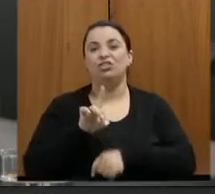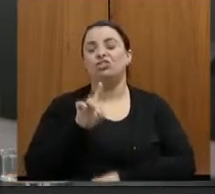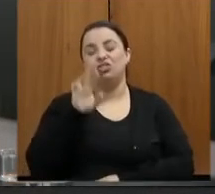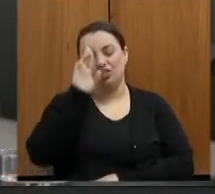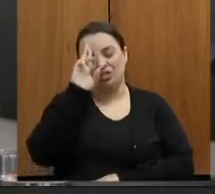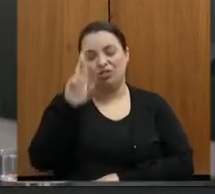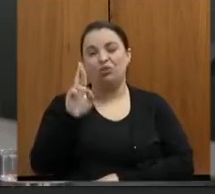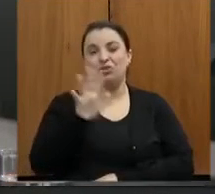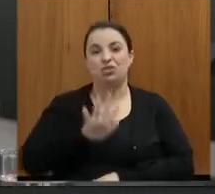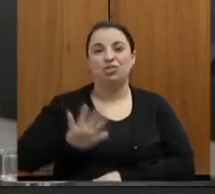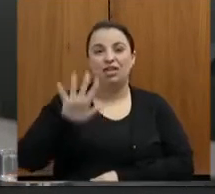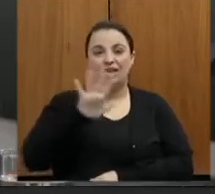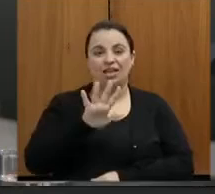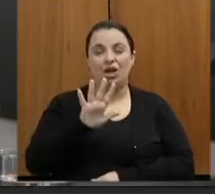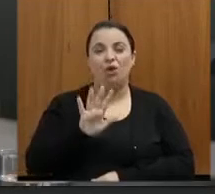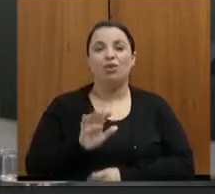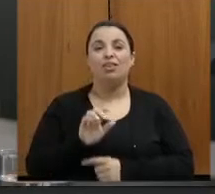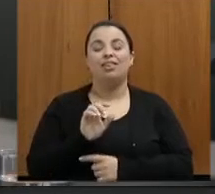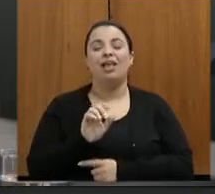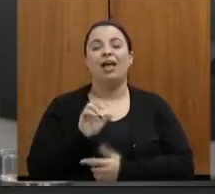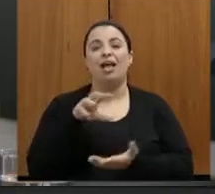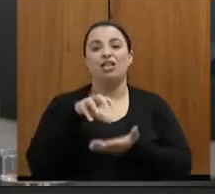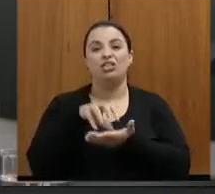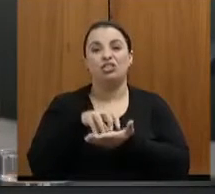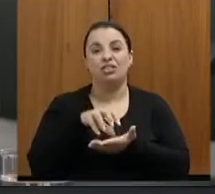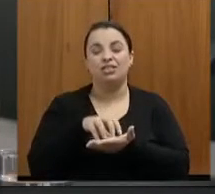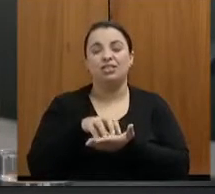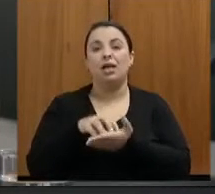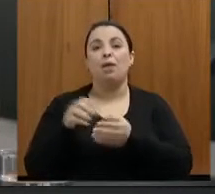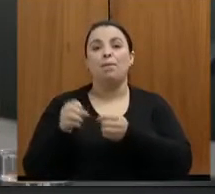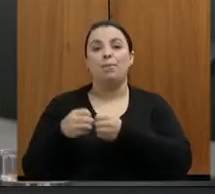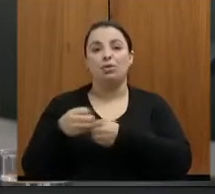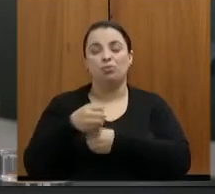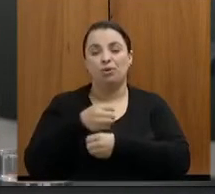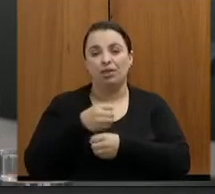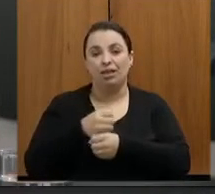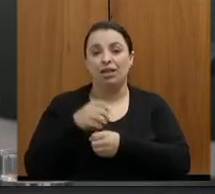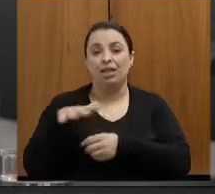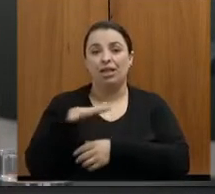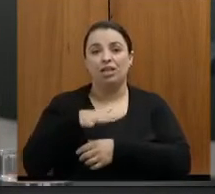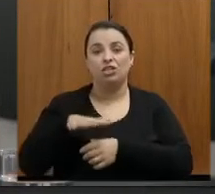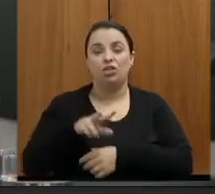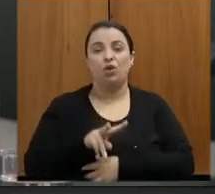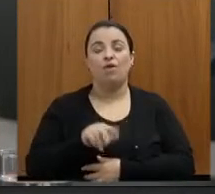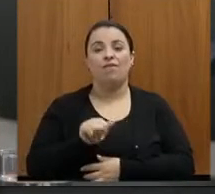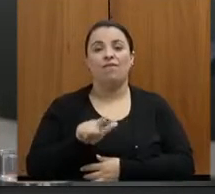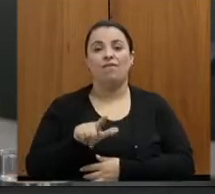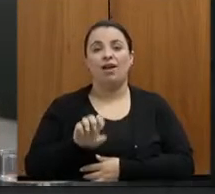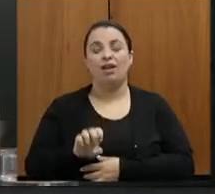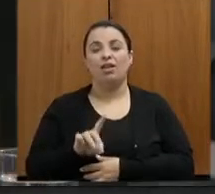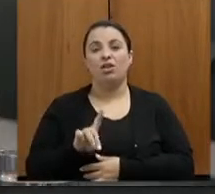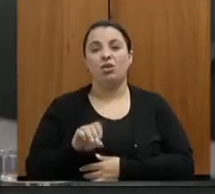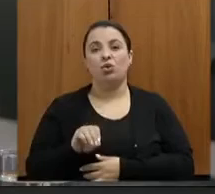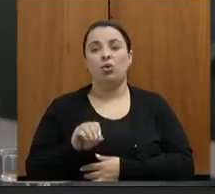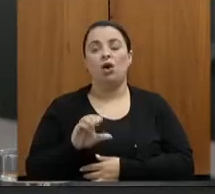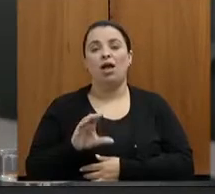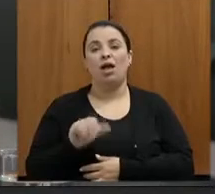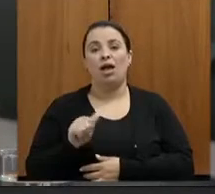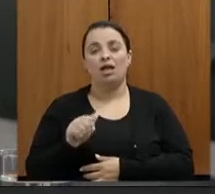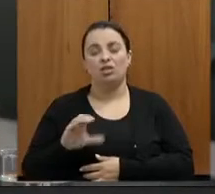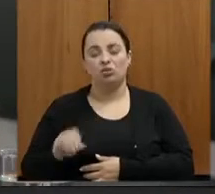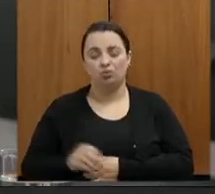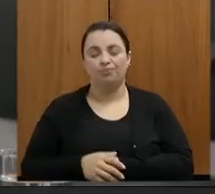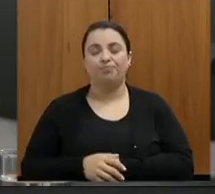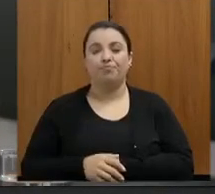Metropolitana do Vale do Aço, para a apresentação de políticas, de ações